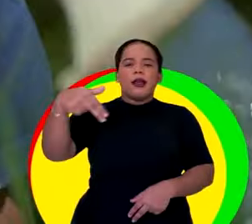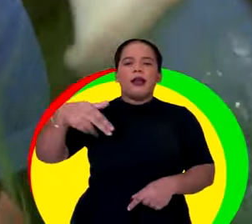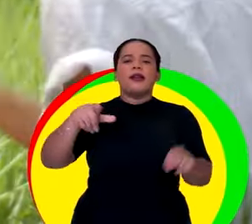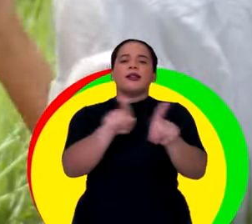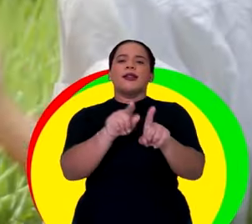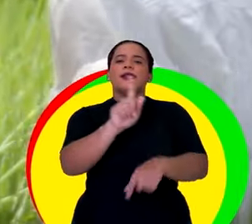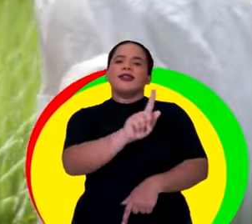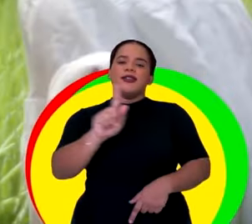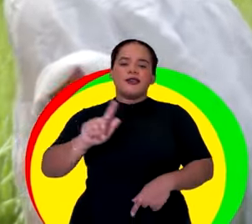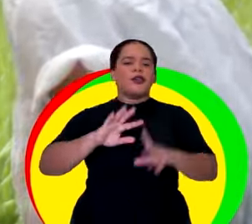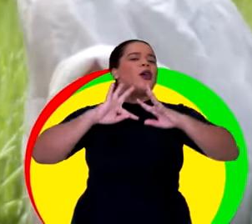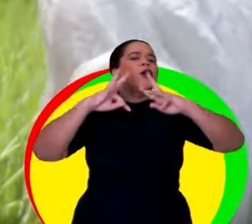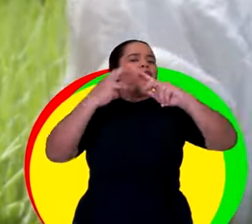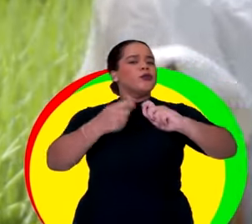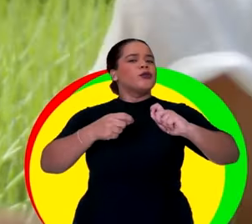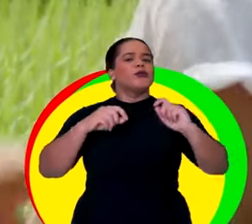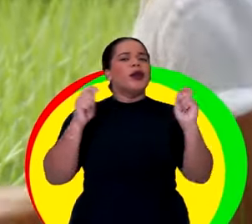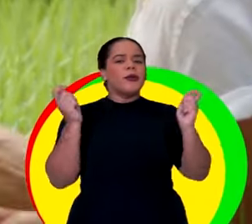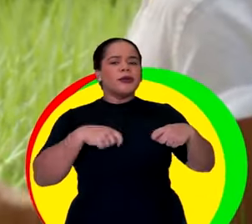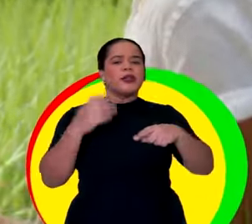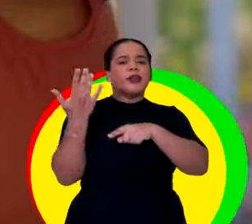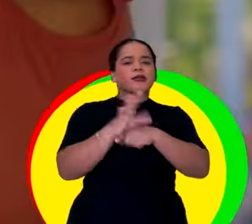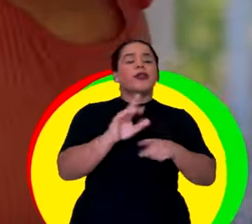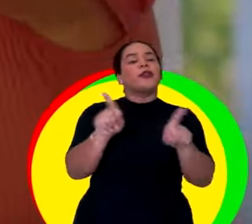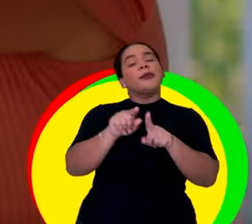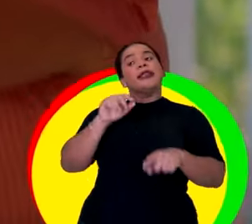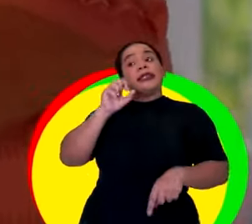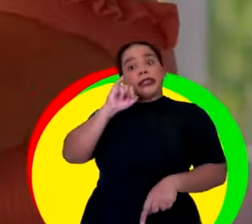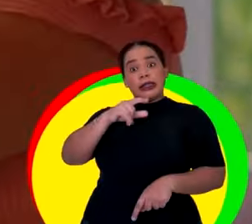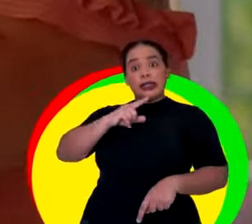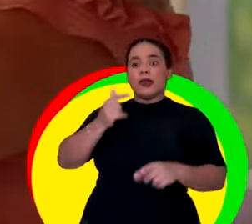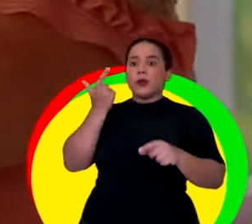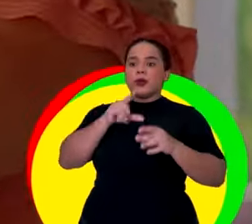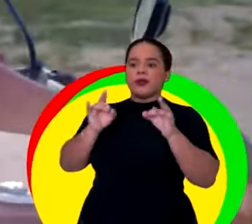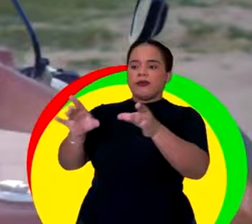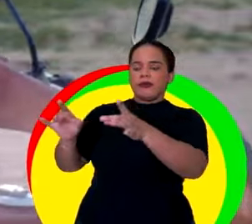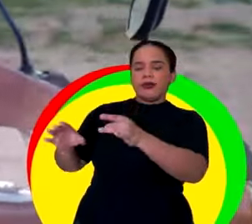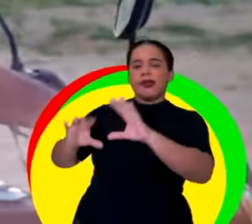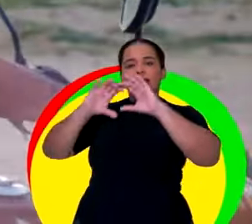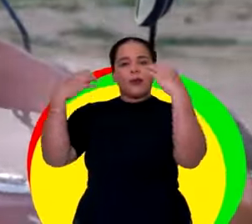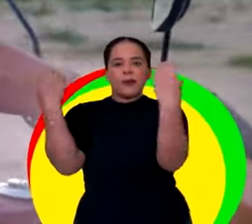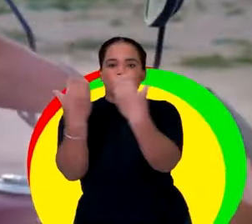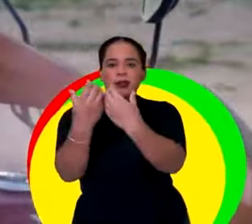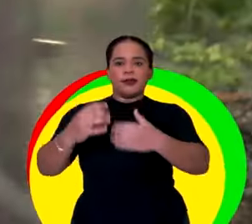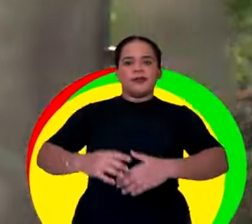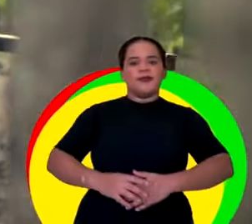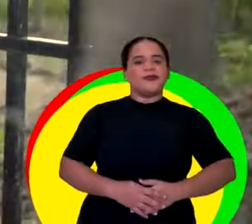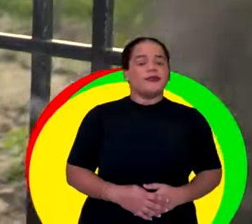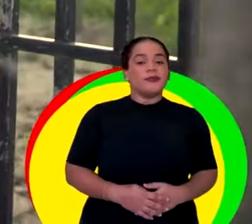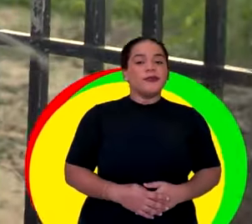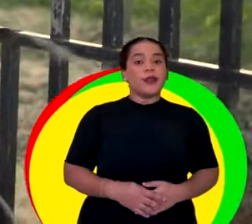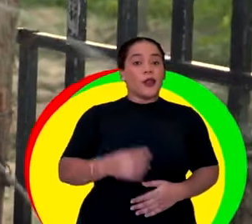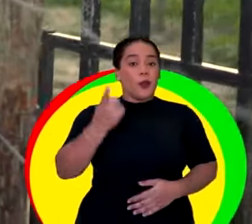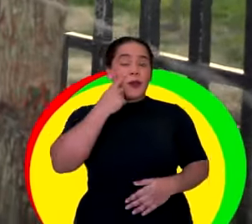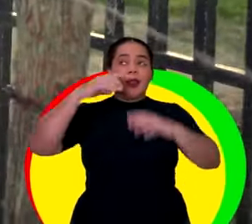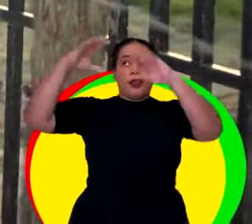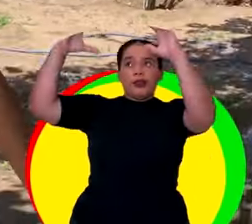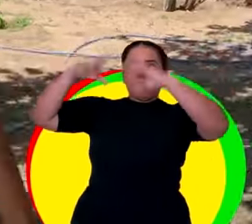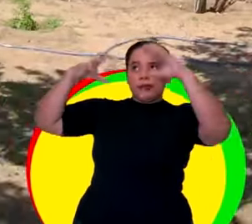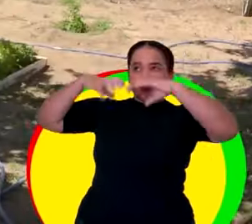noras noras e o que sobra vende e o que sobra a gente já vende aqui pra comunidade